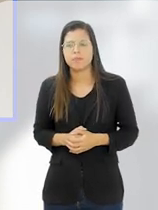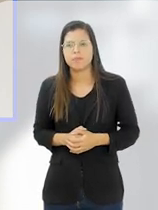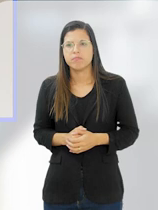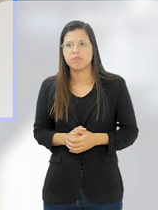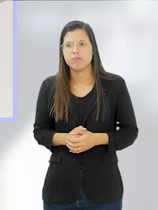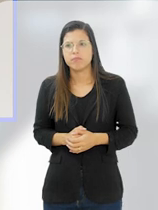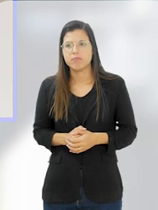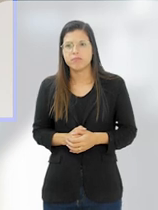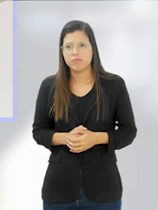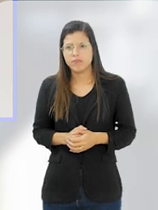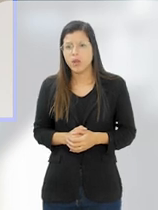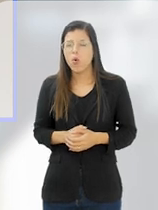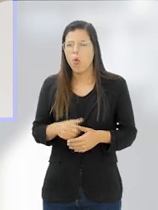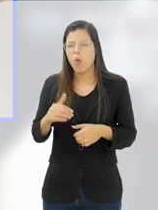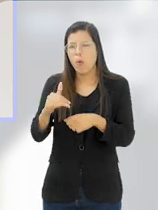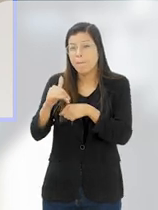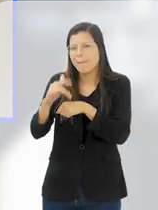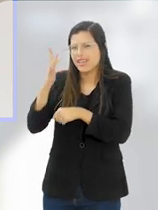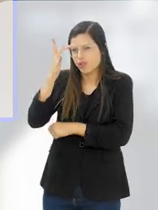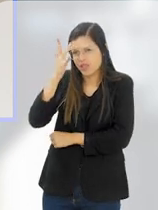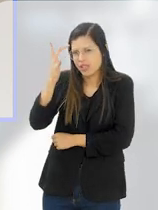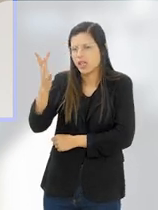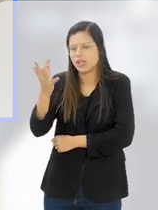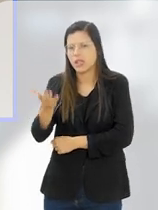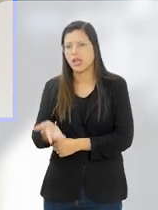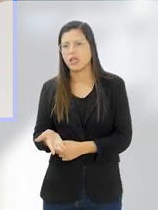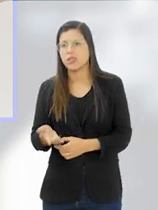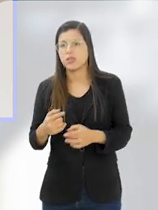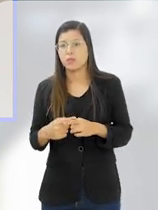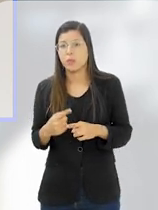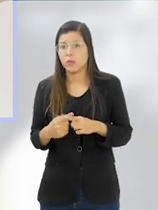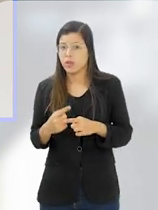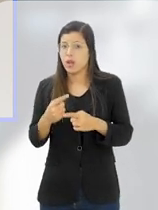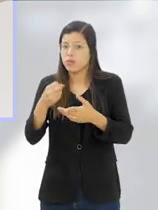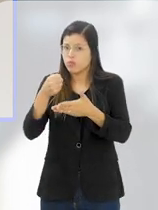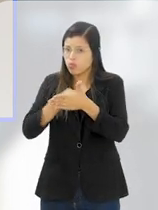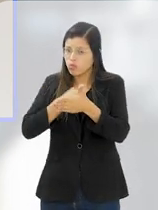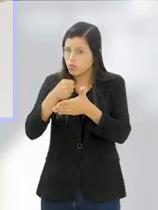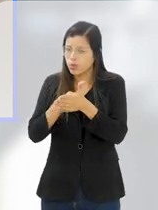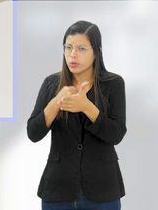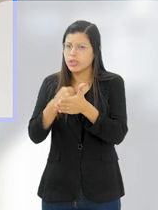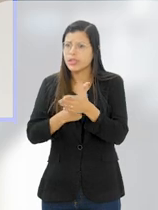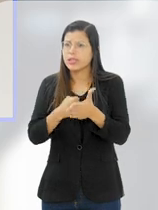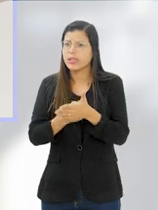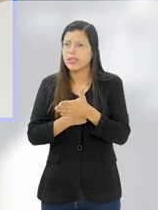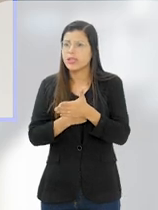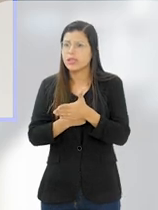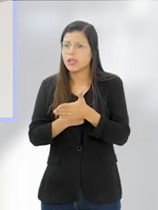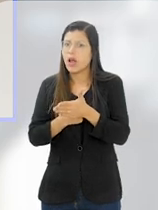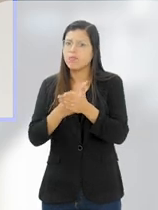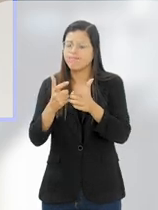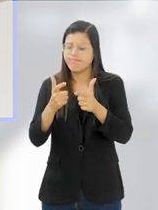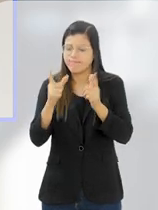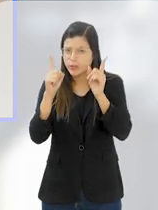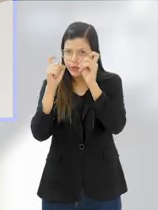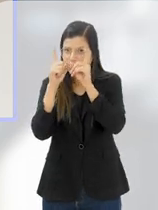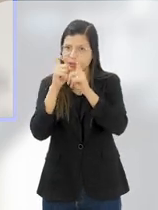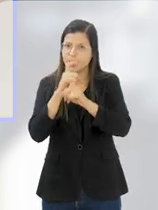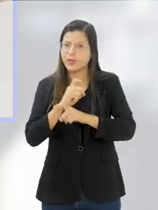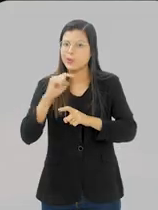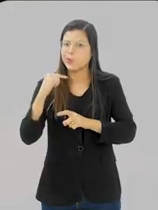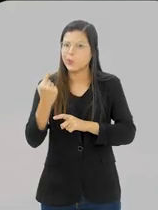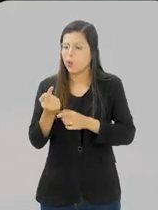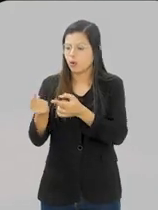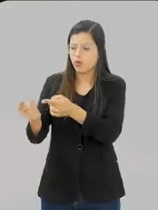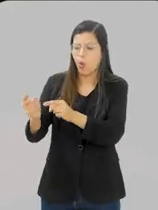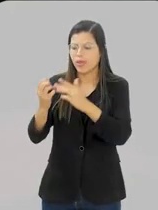com um pouco mais, menos de dificuldades, né? Porque são batalhas literalmente quixotescas, né? Nós contra